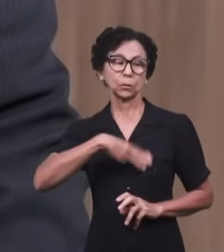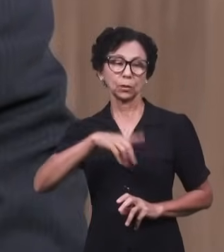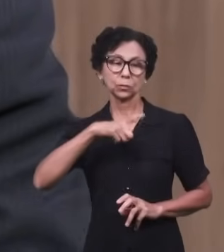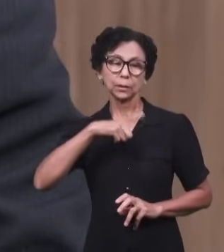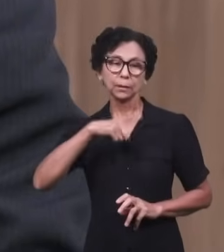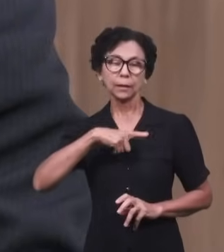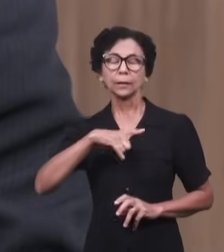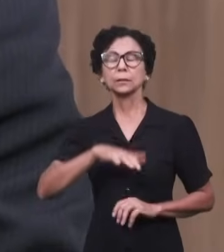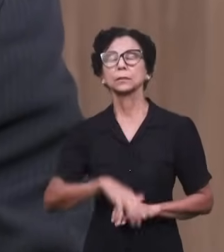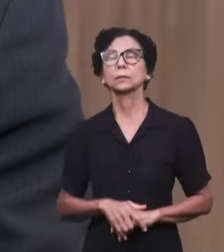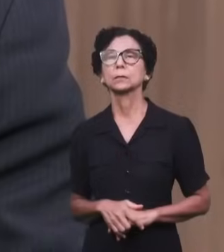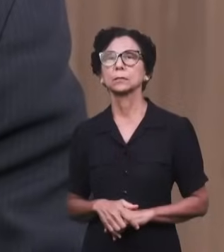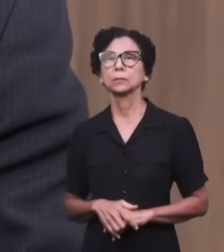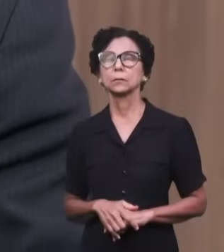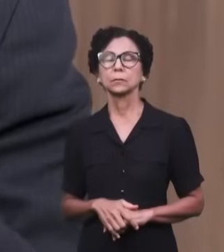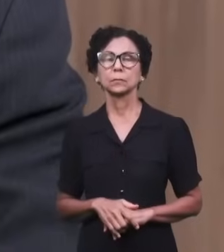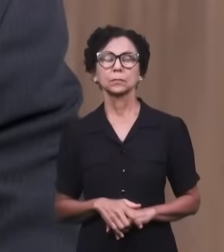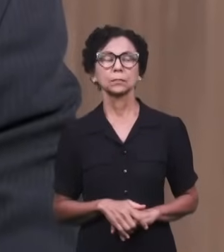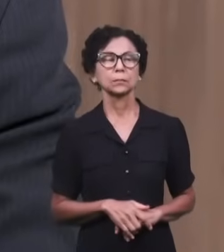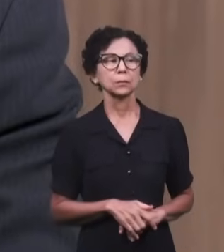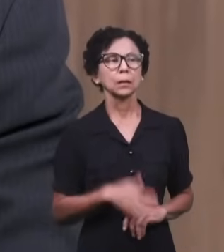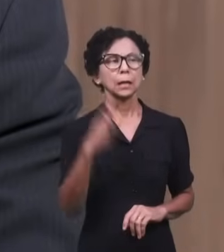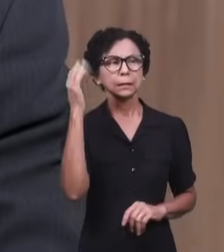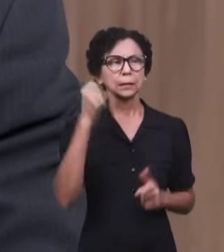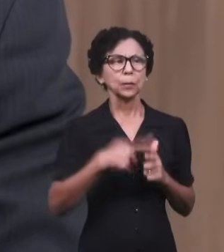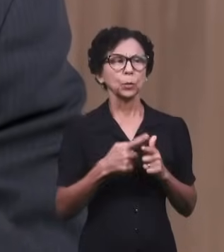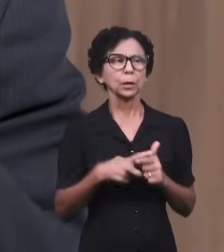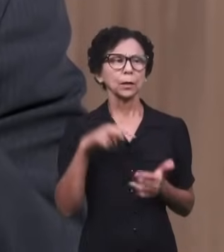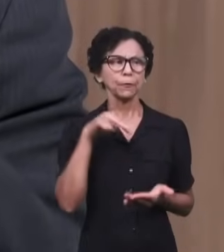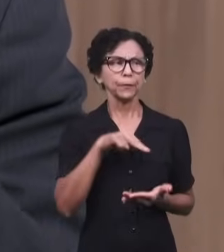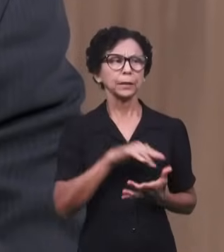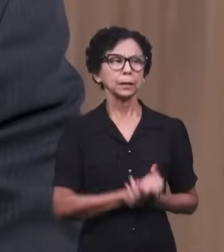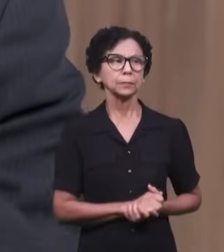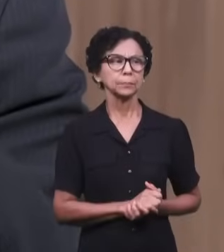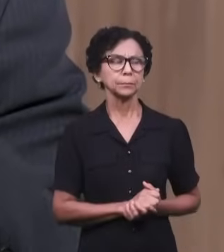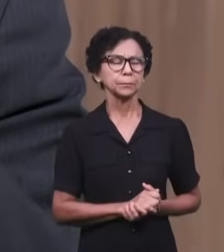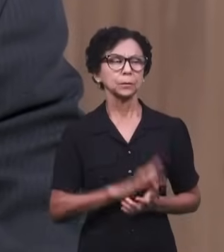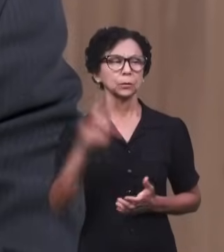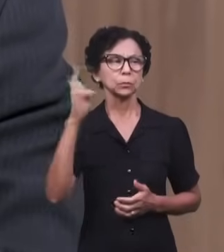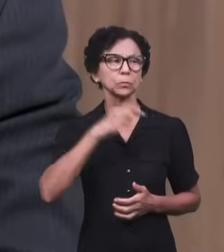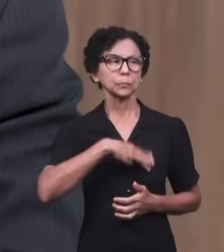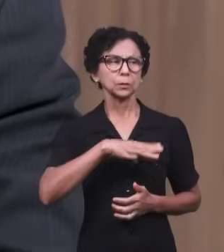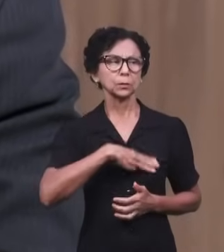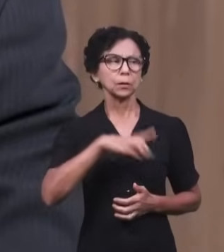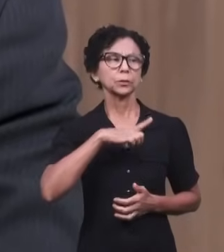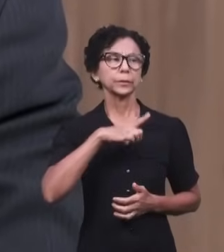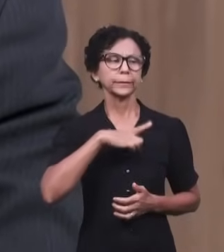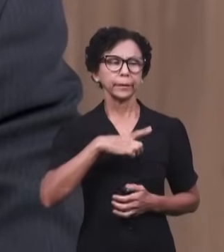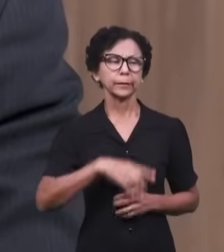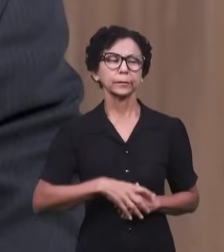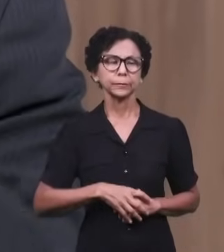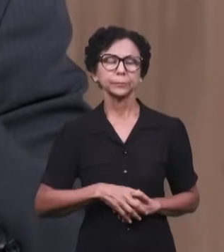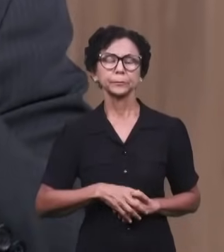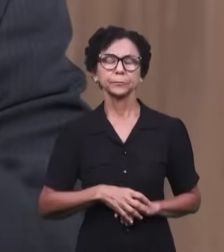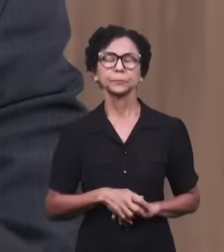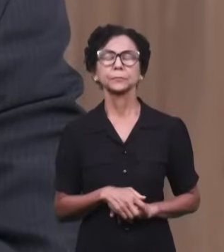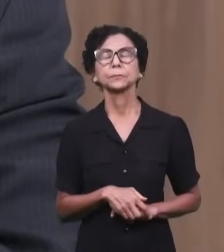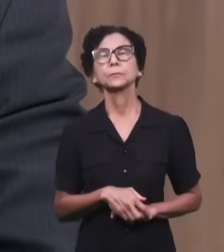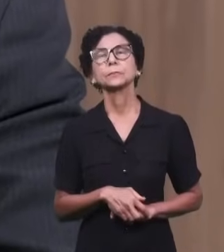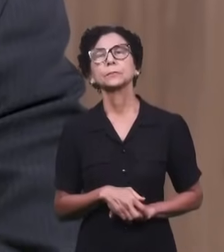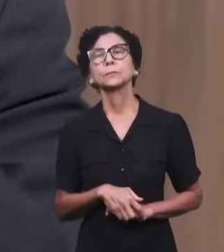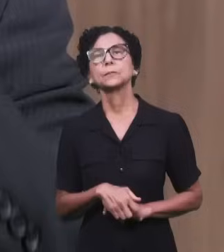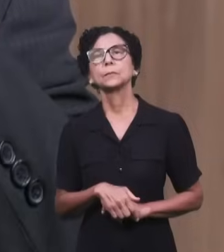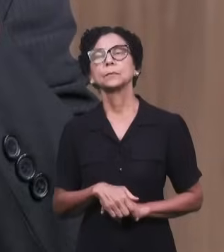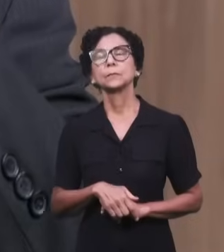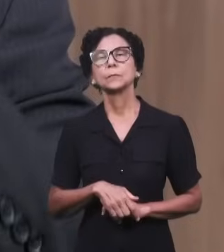misericordioso. É por isso que é como se o anjo estivesse dizendo assim, sabe por que eu estou aqui? Porque o Senhor é misericordioso. Graças a Deus. Porque o Senhor ama a